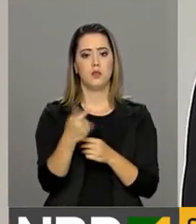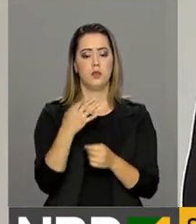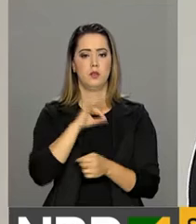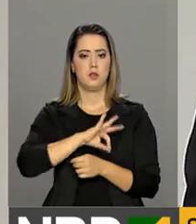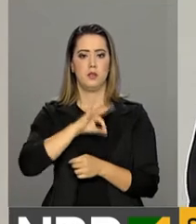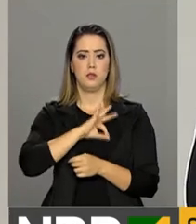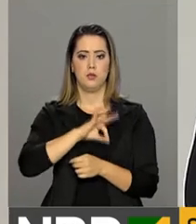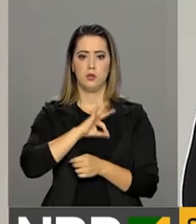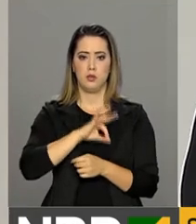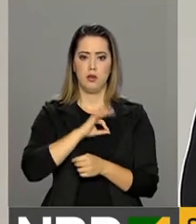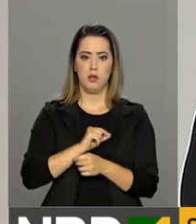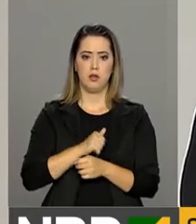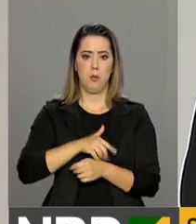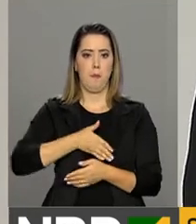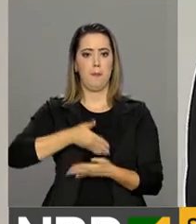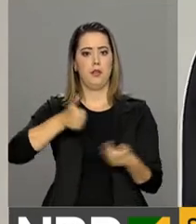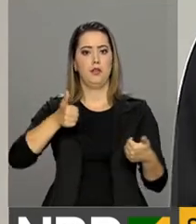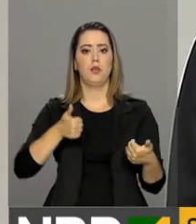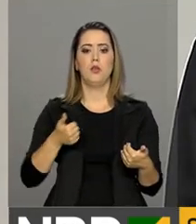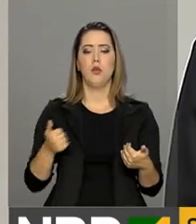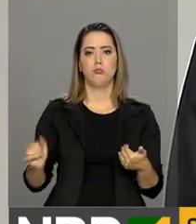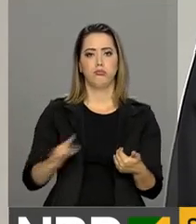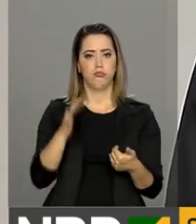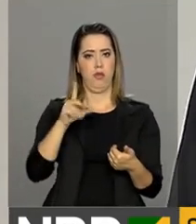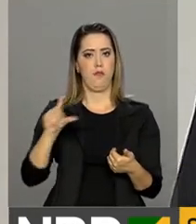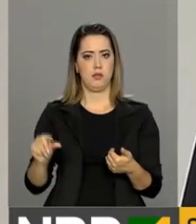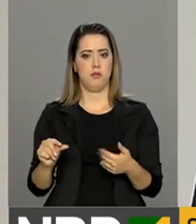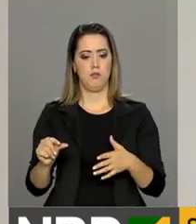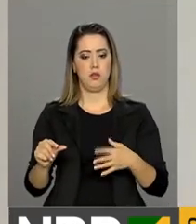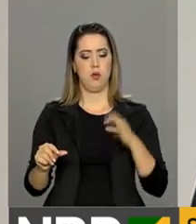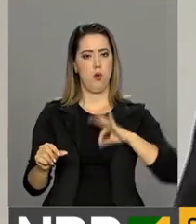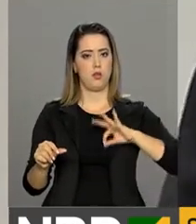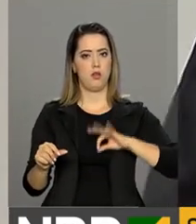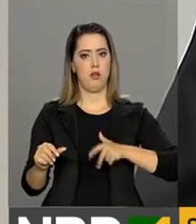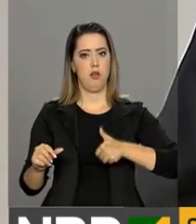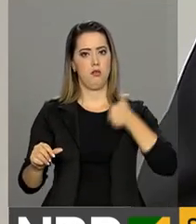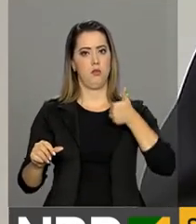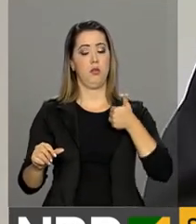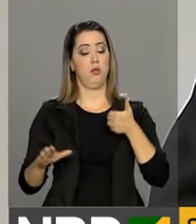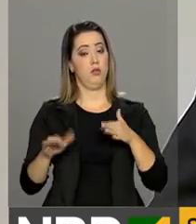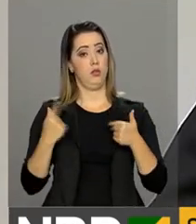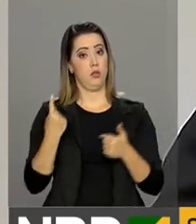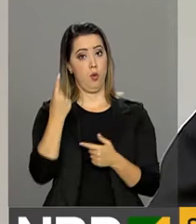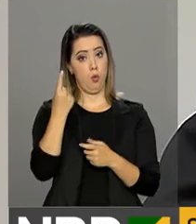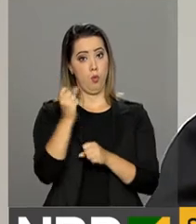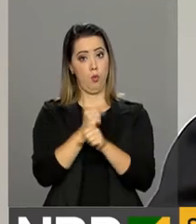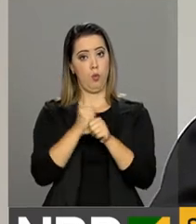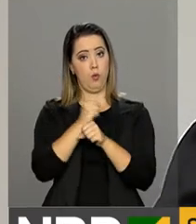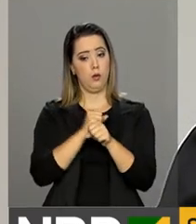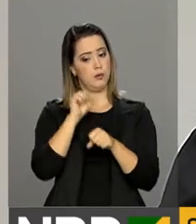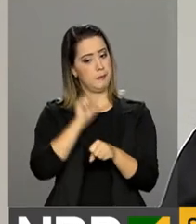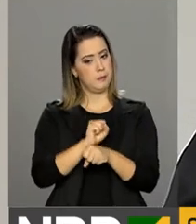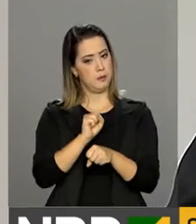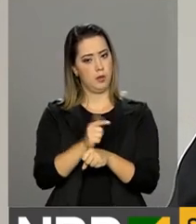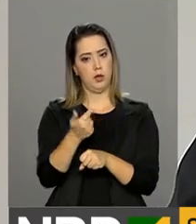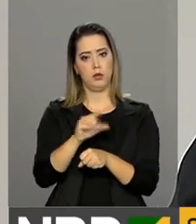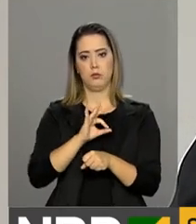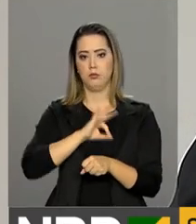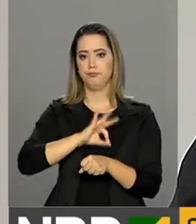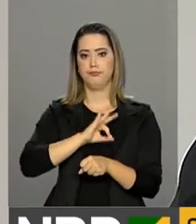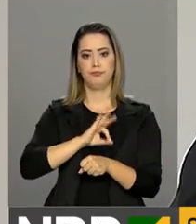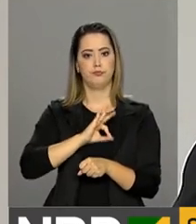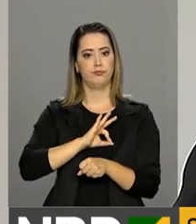mais e por isso nós adiamos por um ano o reajuste de várias categorias do serviço